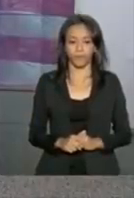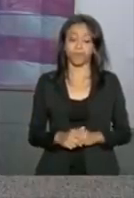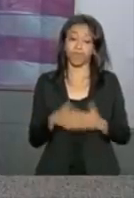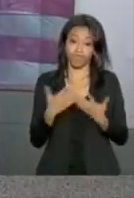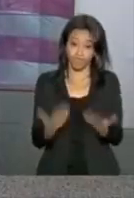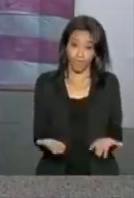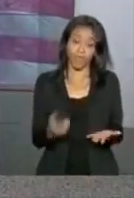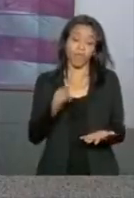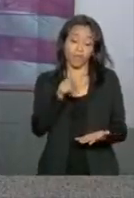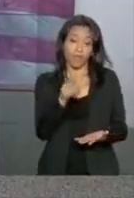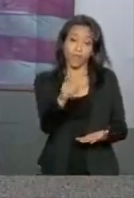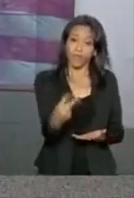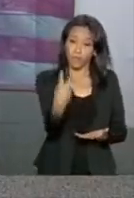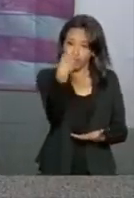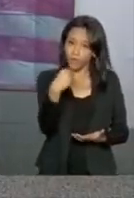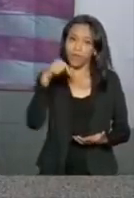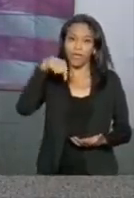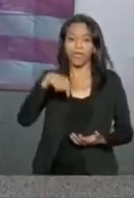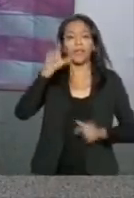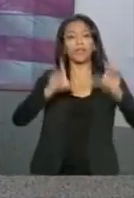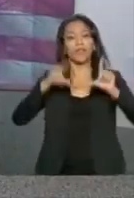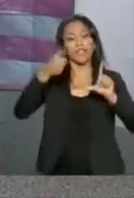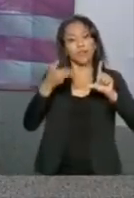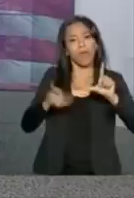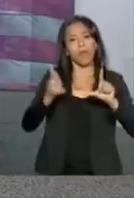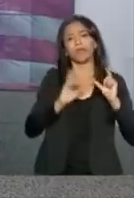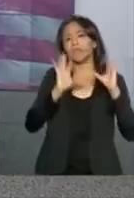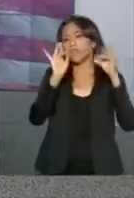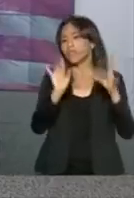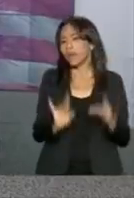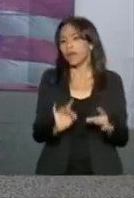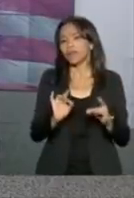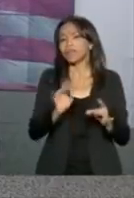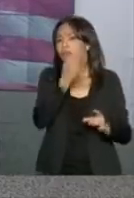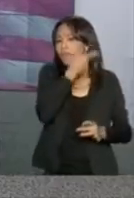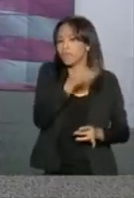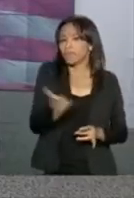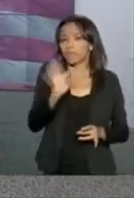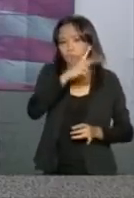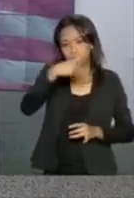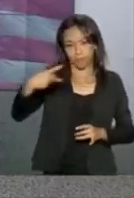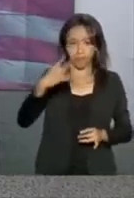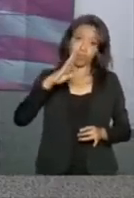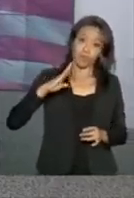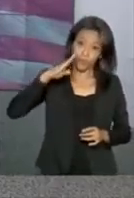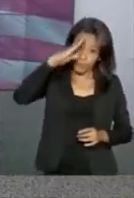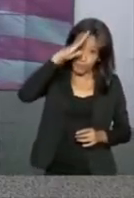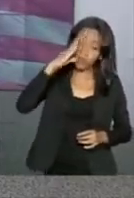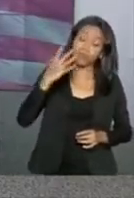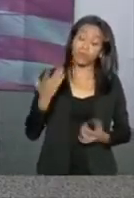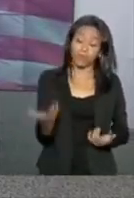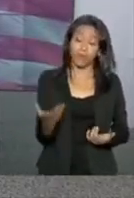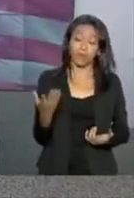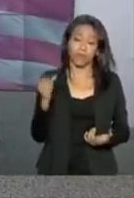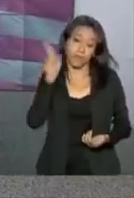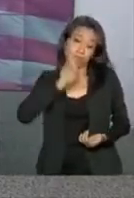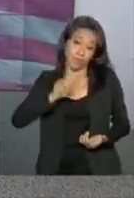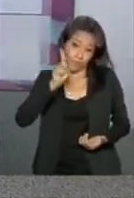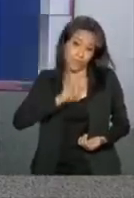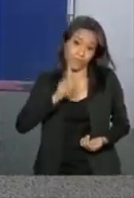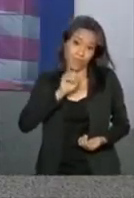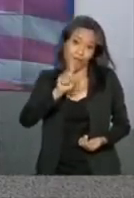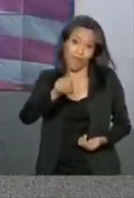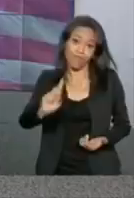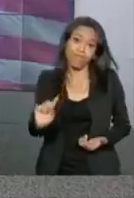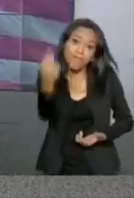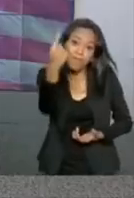Bem, você acompanhou aqui na TV NBR todos os detalhes da visita do presidente Jair Bolsonaro aos Estados Unidos. Foi a